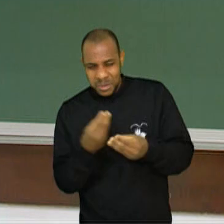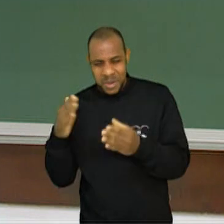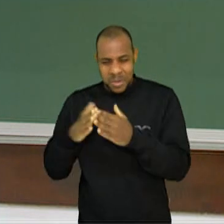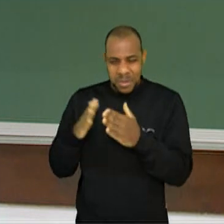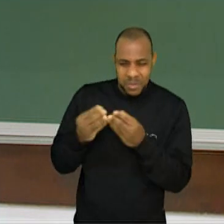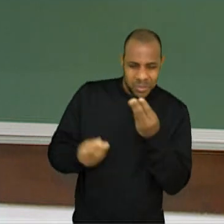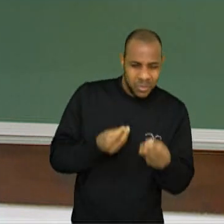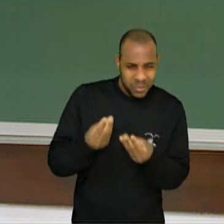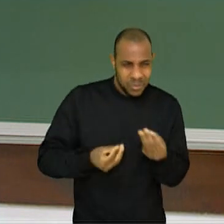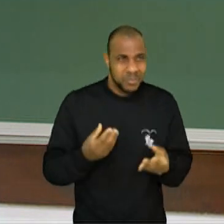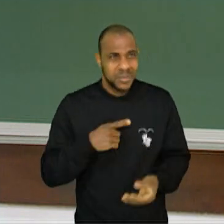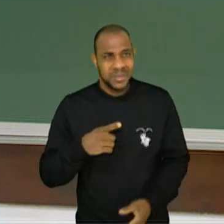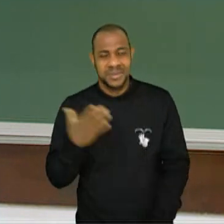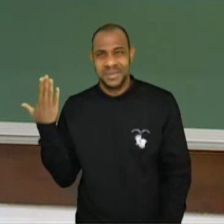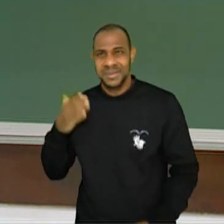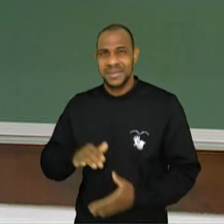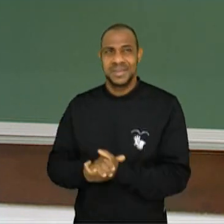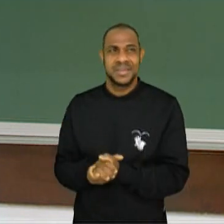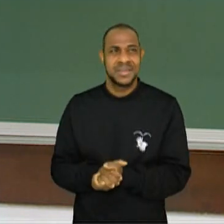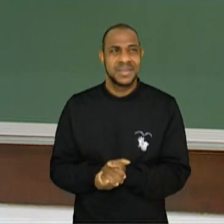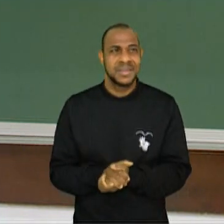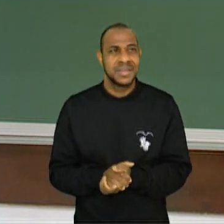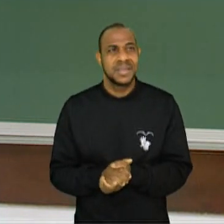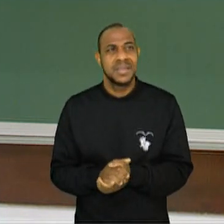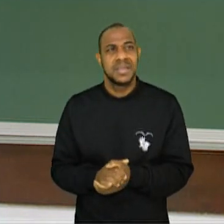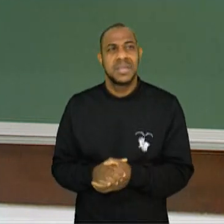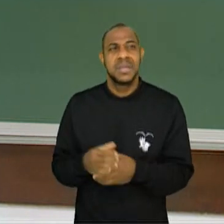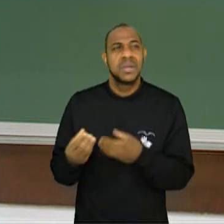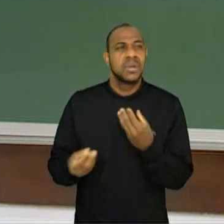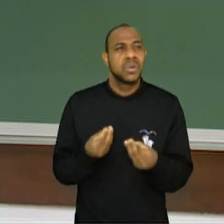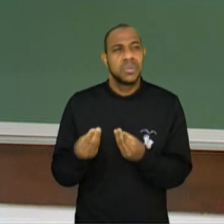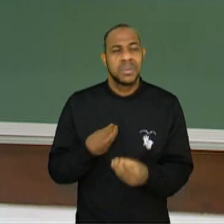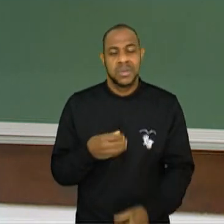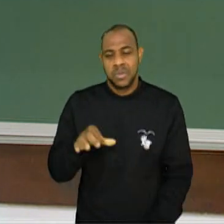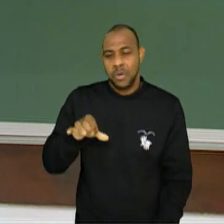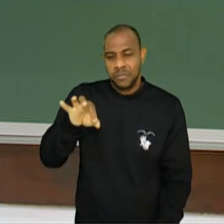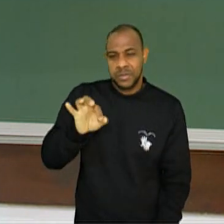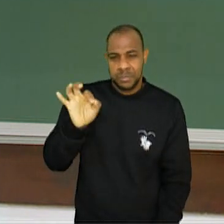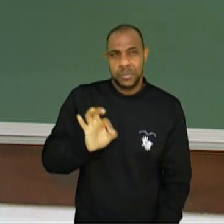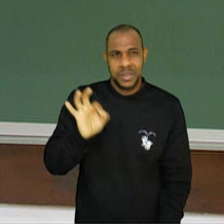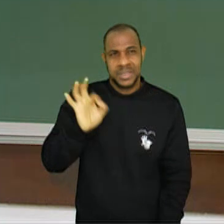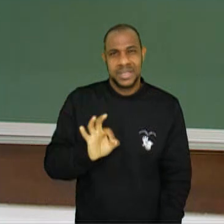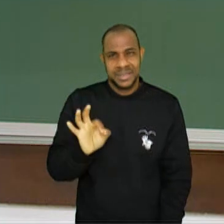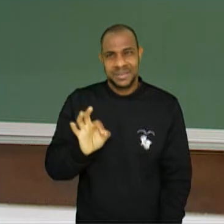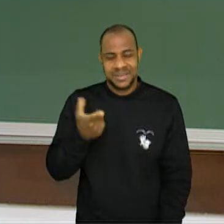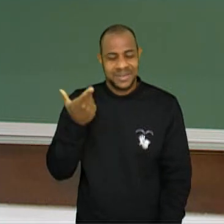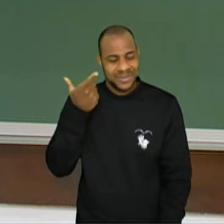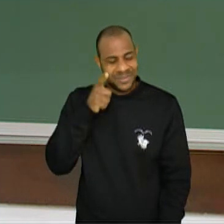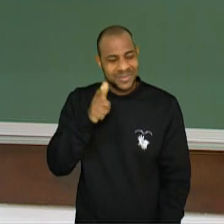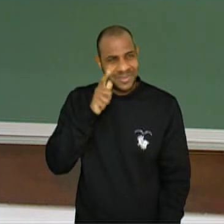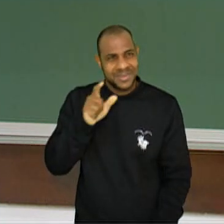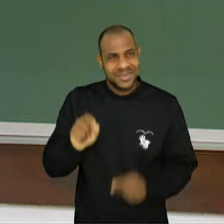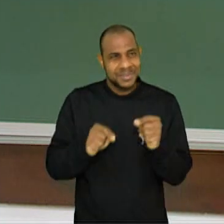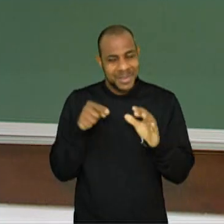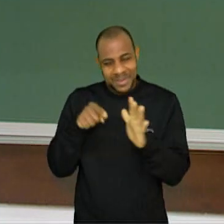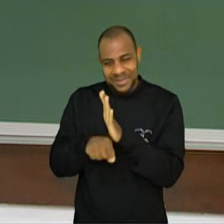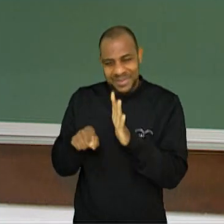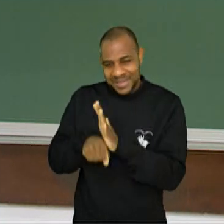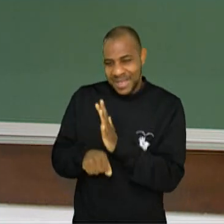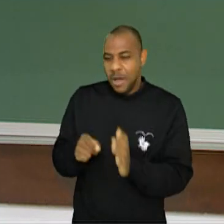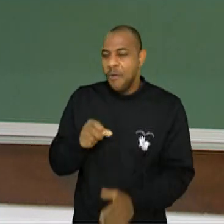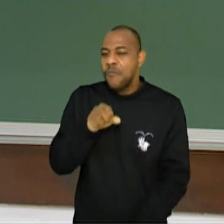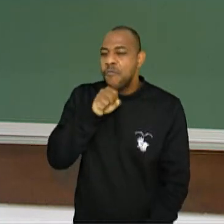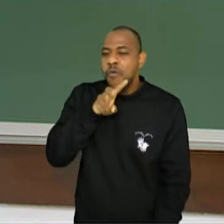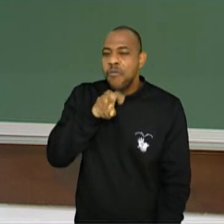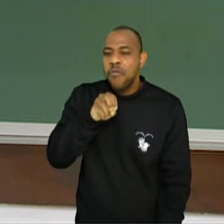a bênção de ainda ter um bisavô na família, fala com ele. 90% de chance de você acertar se você perguntar para